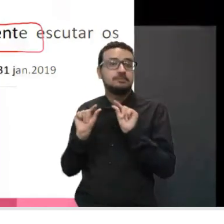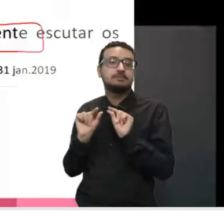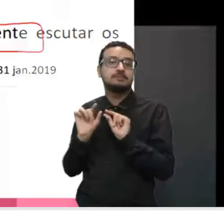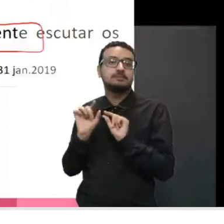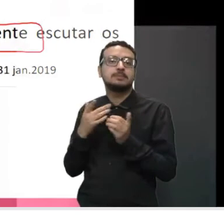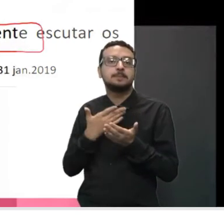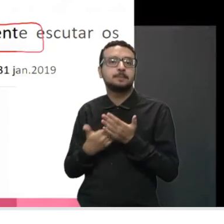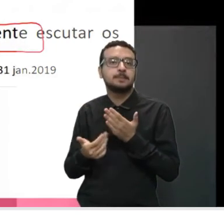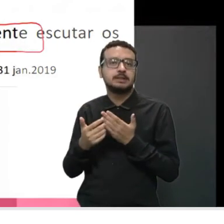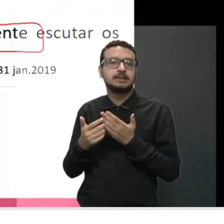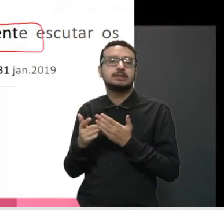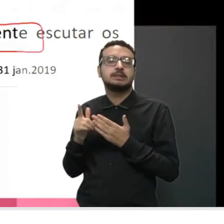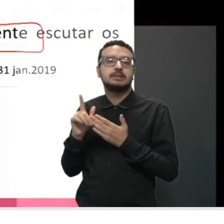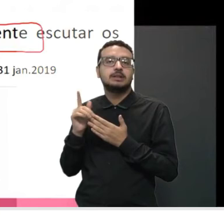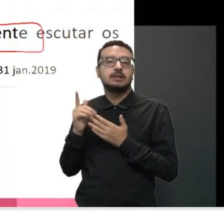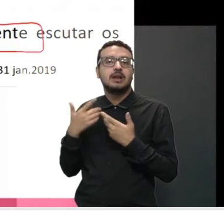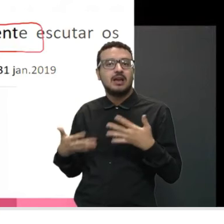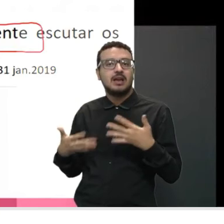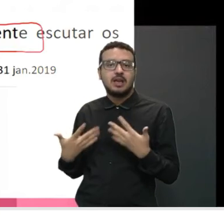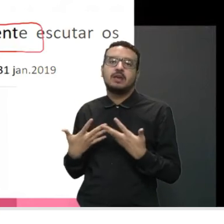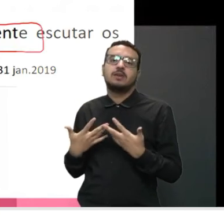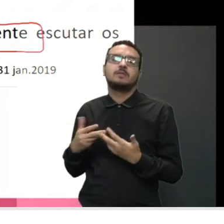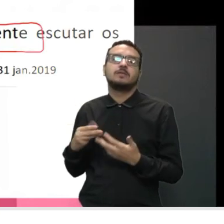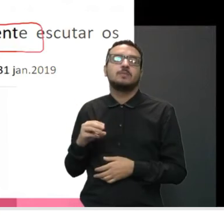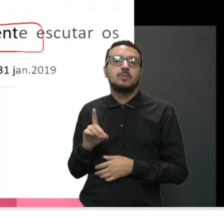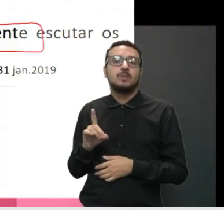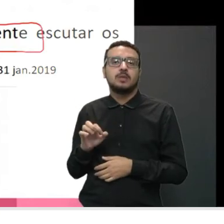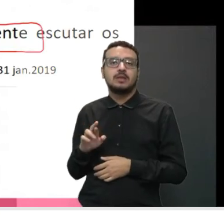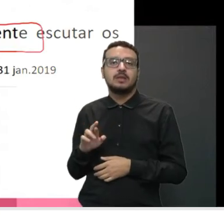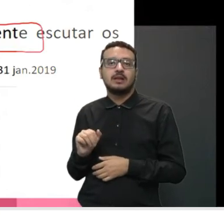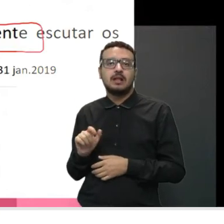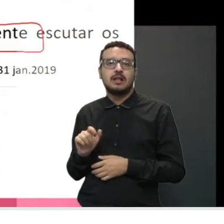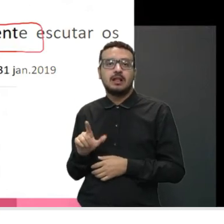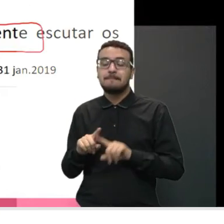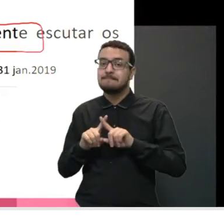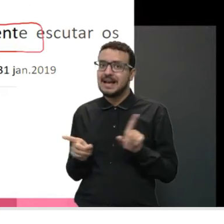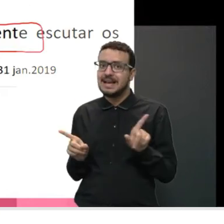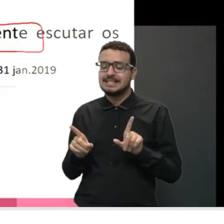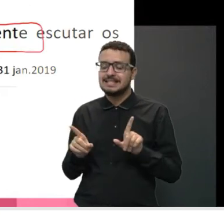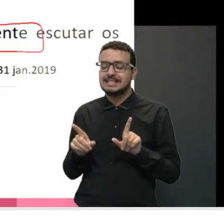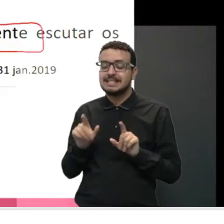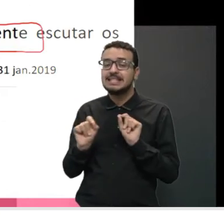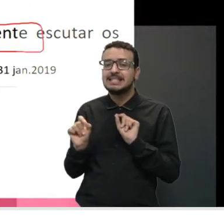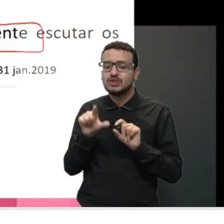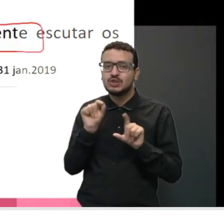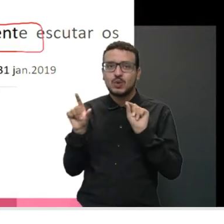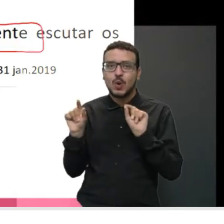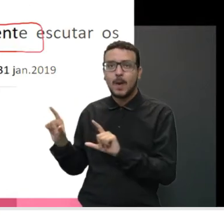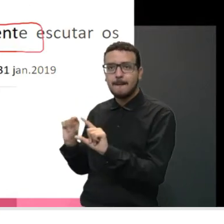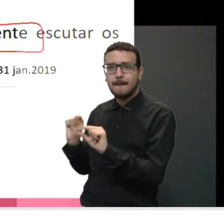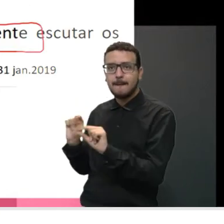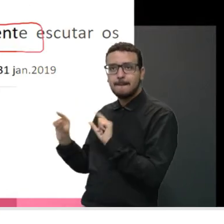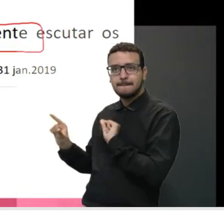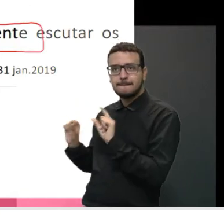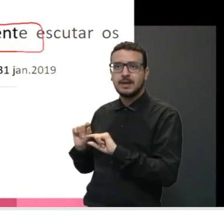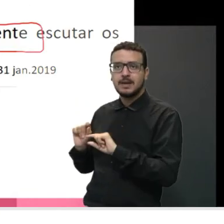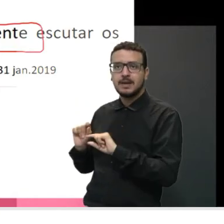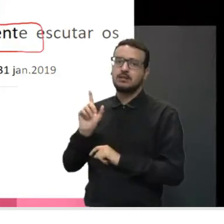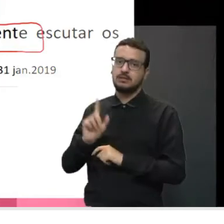quem escolhe o tipo do aparelho não é o paciente, não é? É uma avaliação com o médico e o